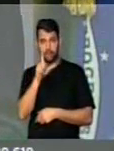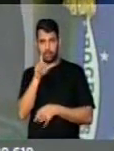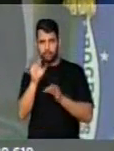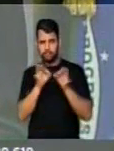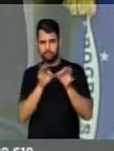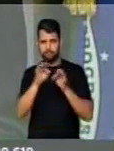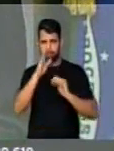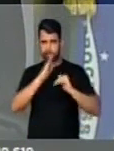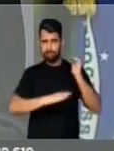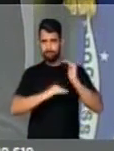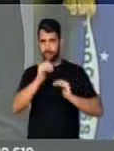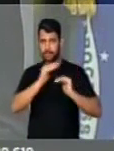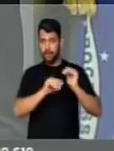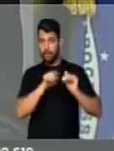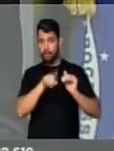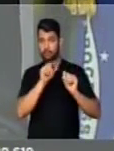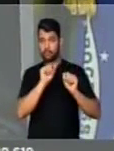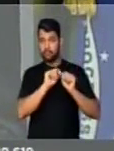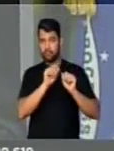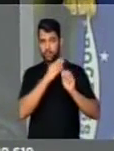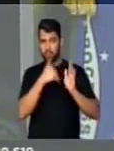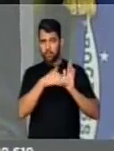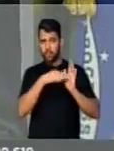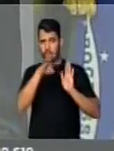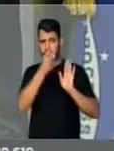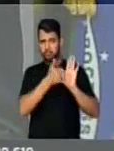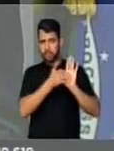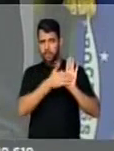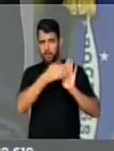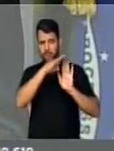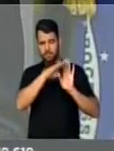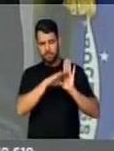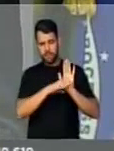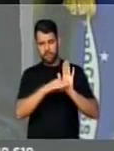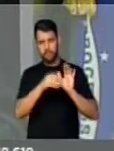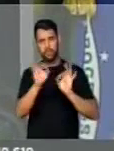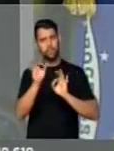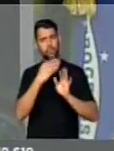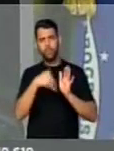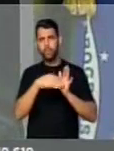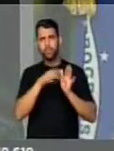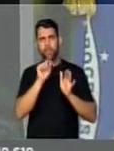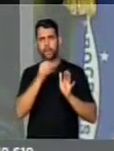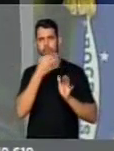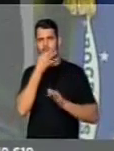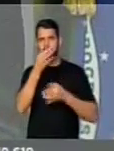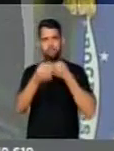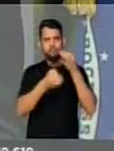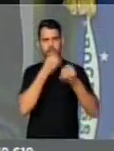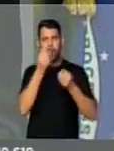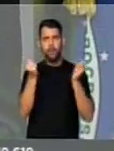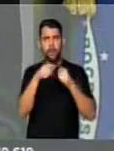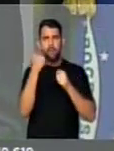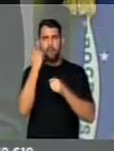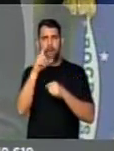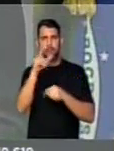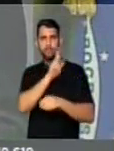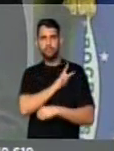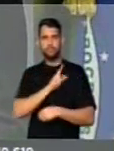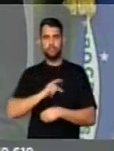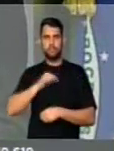em prática aquilo que é o seu propósito, aquilo que ele propôs como candidato a